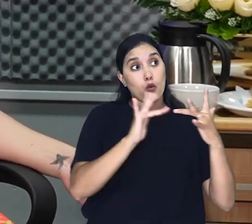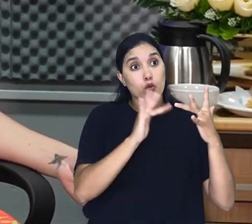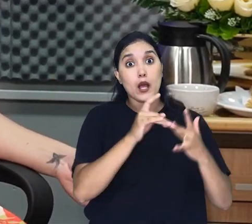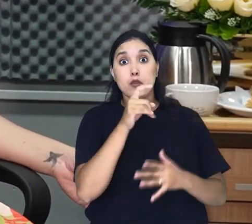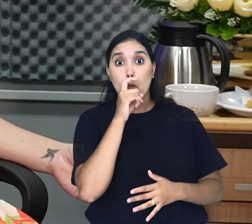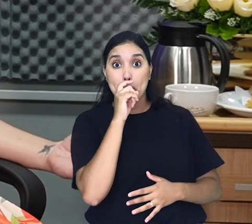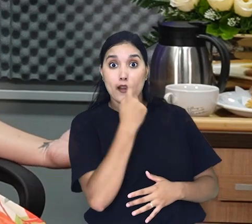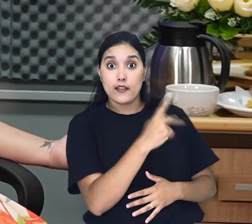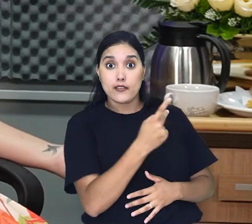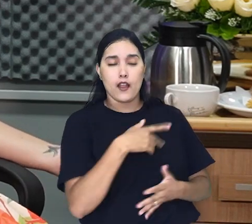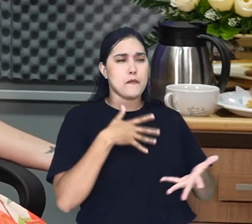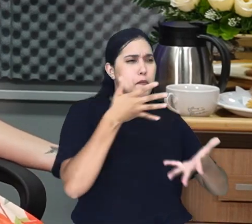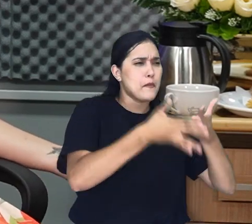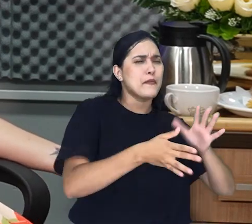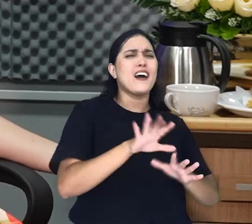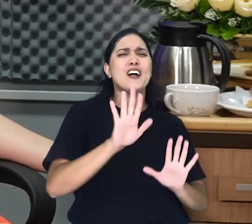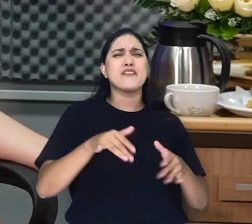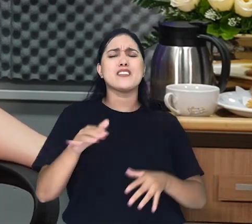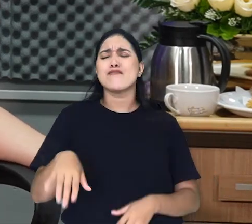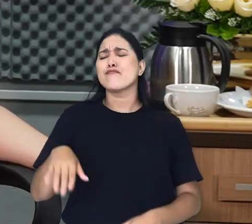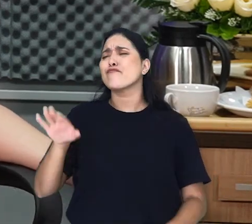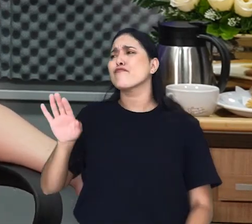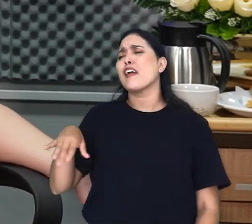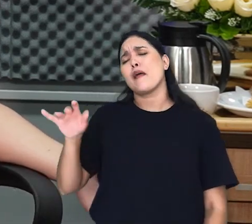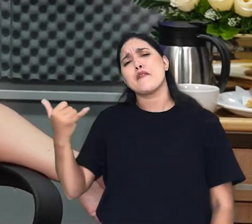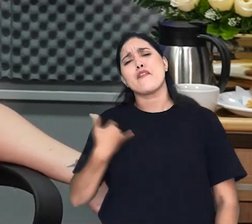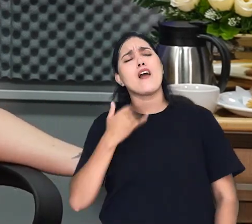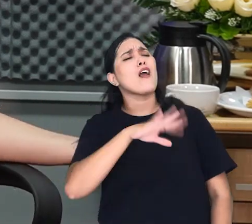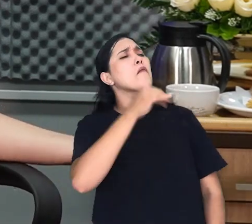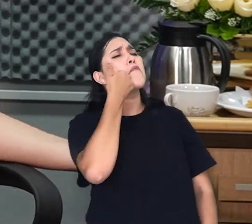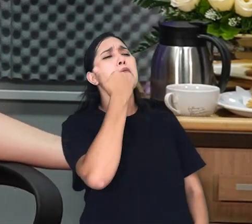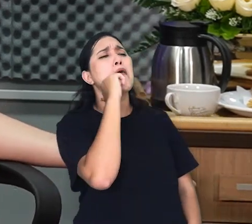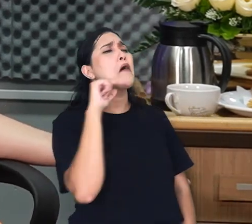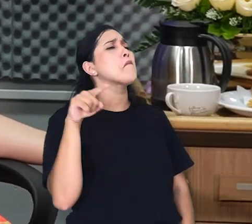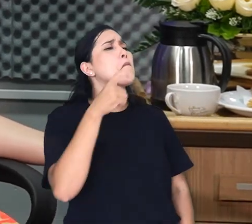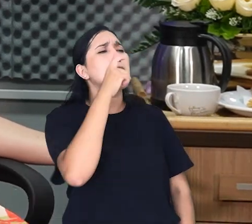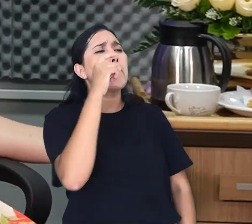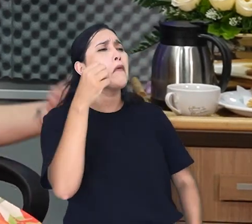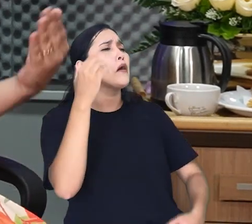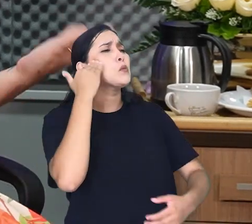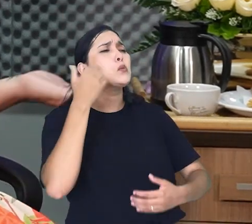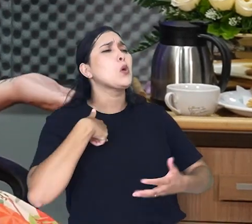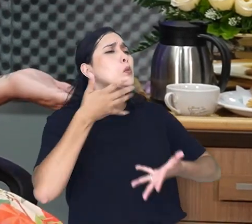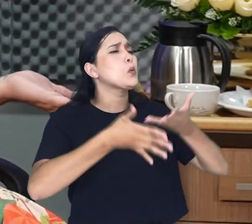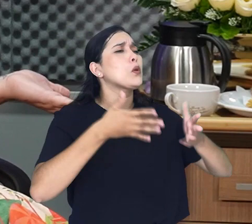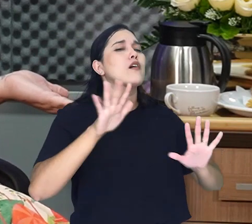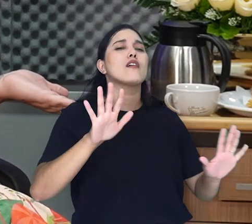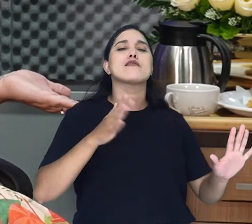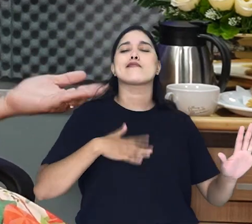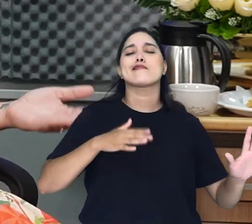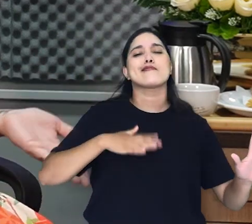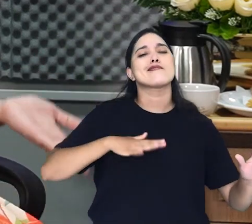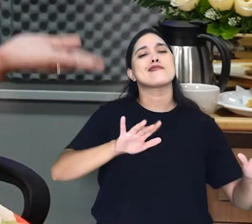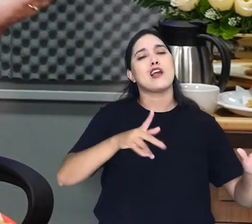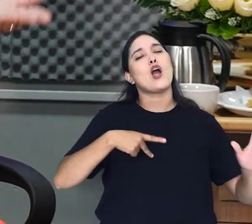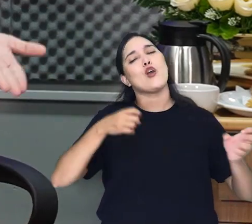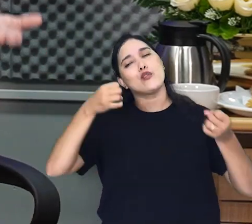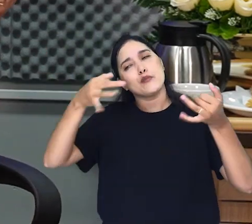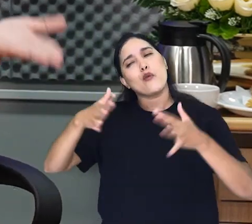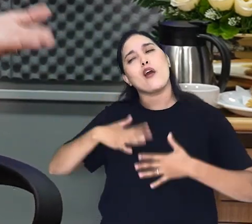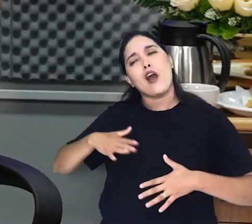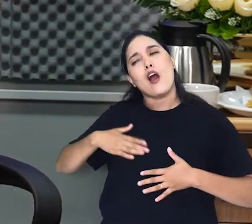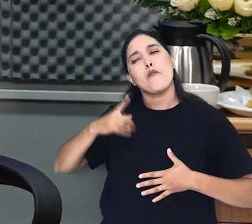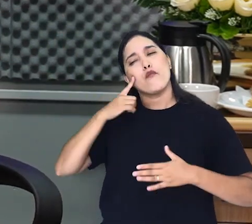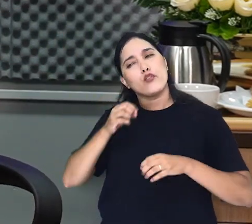indo. E temos a nossa filha, né? Que ela tem 4 anos e ela já é bilíngue. E é CODA. CODA é uma sigla que se dá